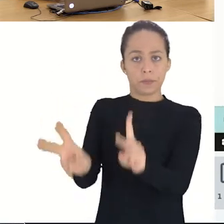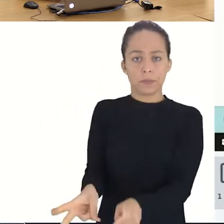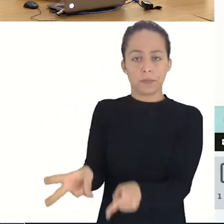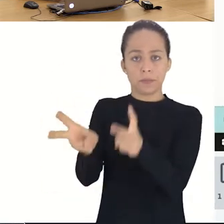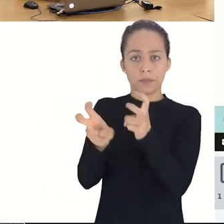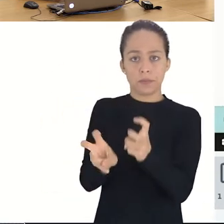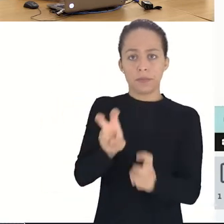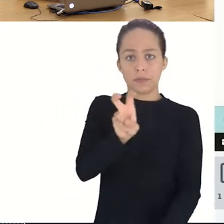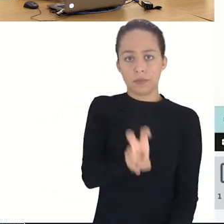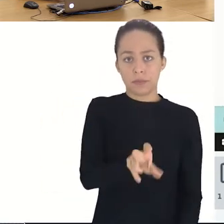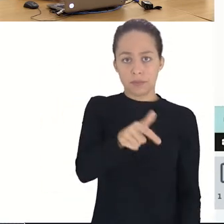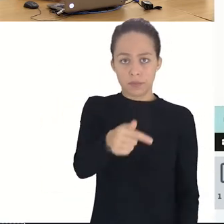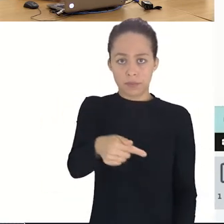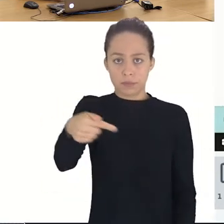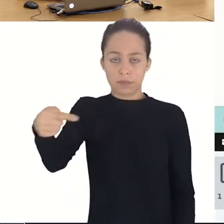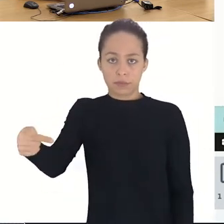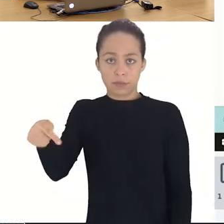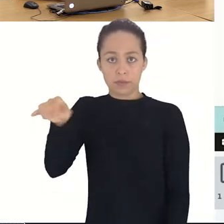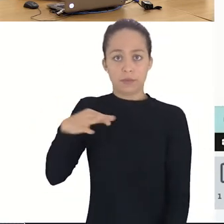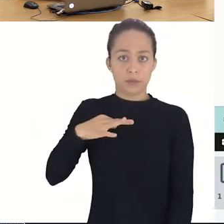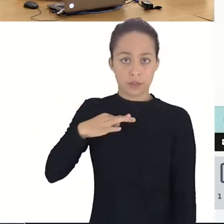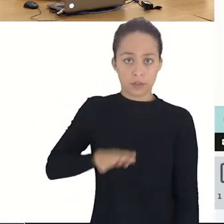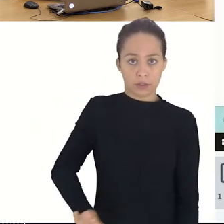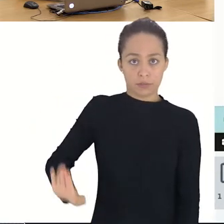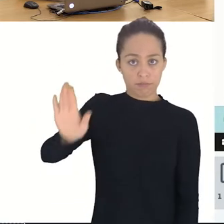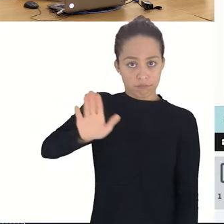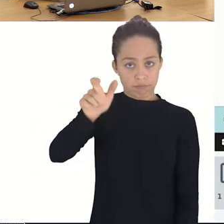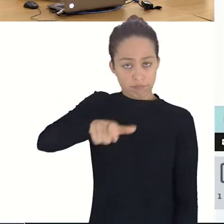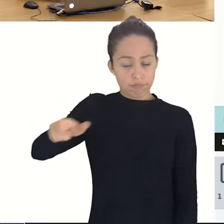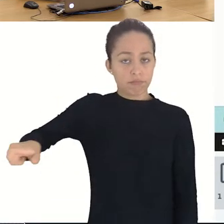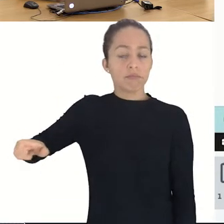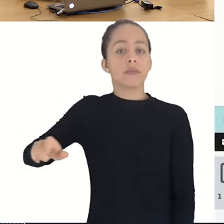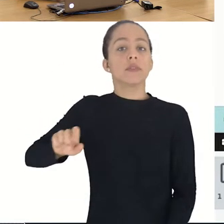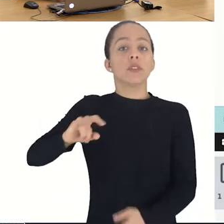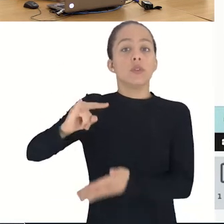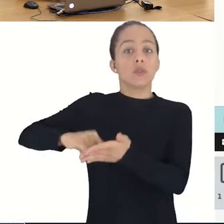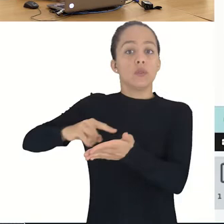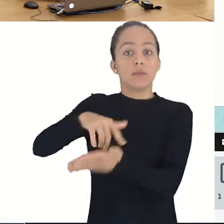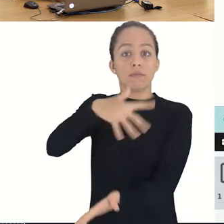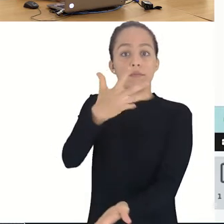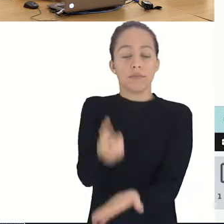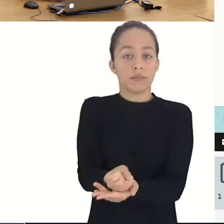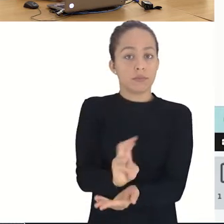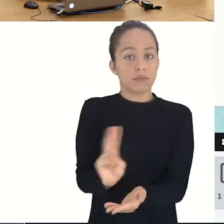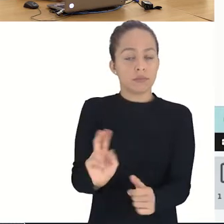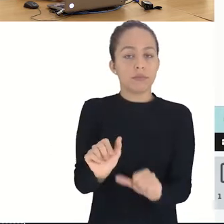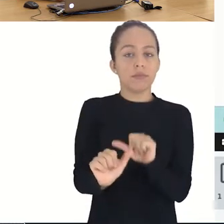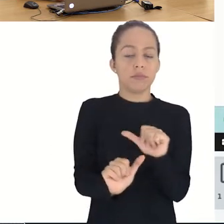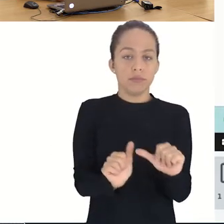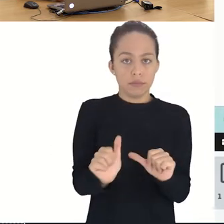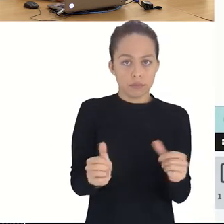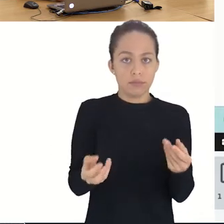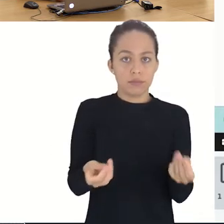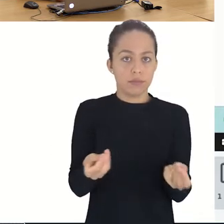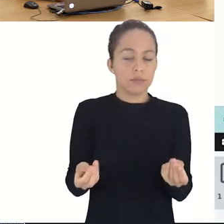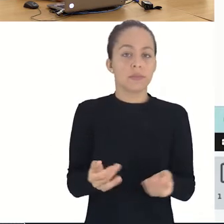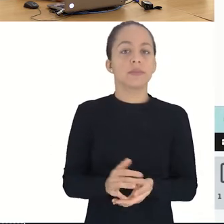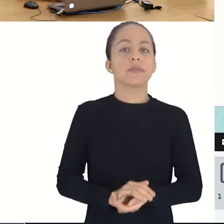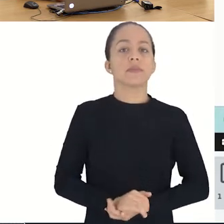sistema já reconheceu todos os 577 candidatos. Vamos alterar o nome do arquivo de